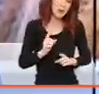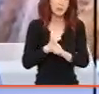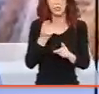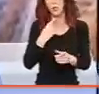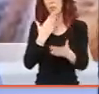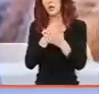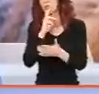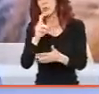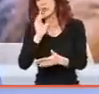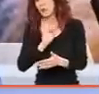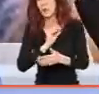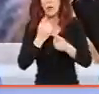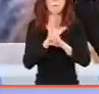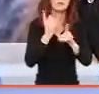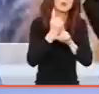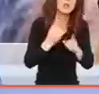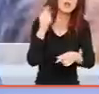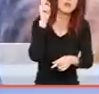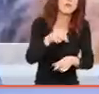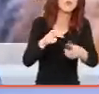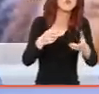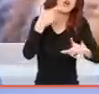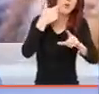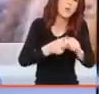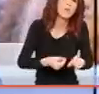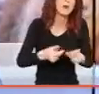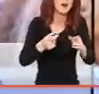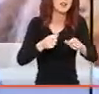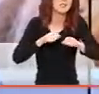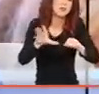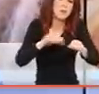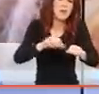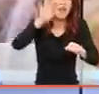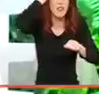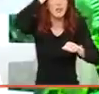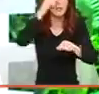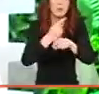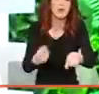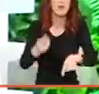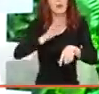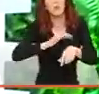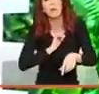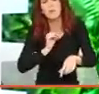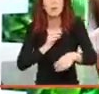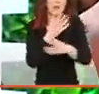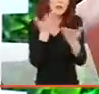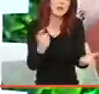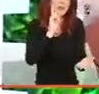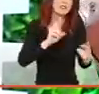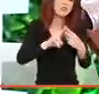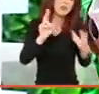à senhora, mas por quem manda a mira às compras da Almada. Aliás, dizia há pouco em bastidores do Manel Luís Goxa, por alguma razão, Cristo Rei está de